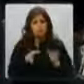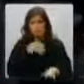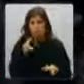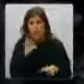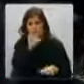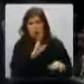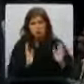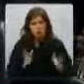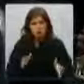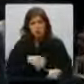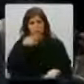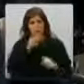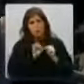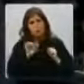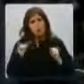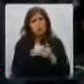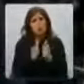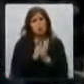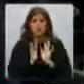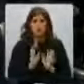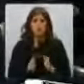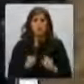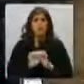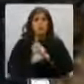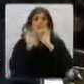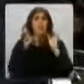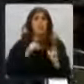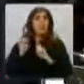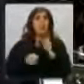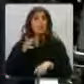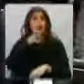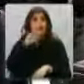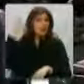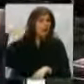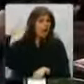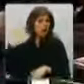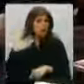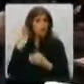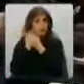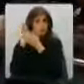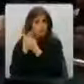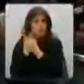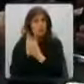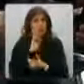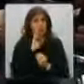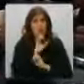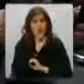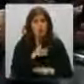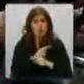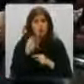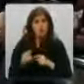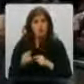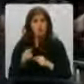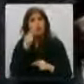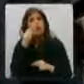todos os esclarecimentos não é essa declarações durante esse ano deste processo não não tem qualquer validade porque não foram prestadas